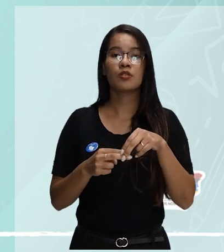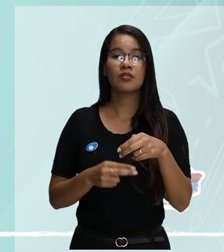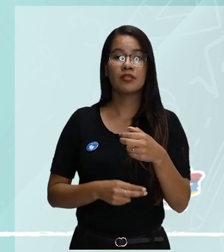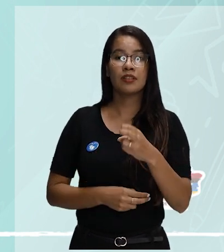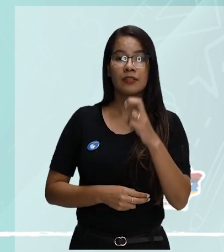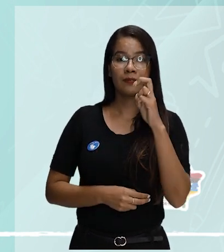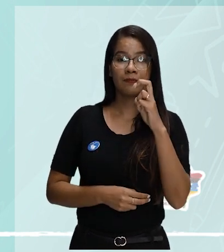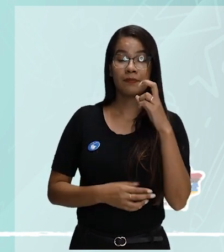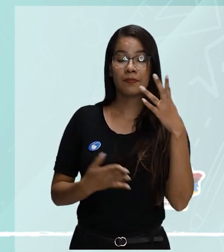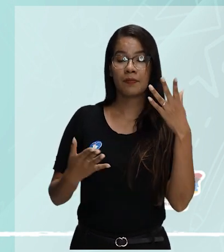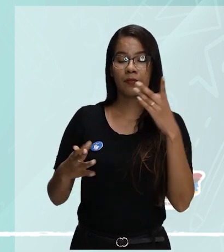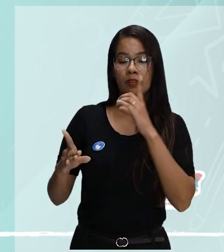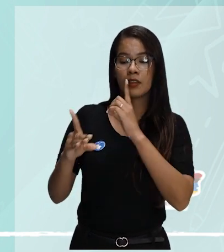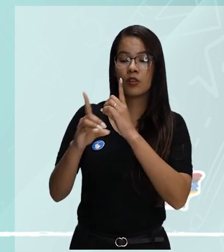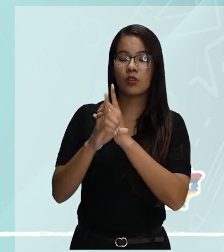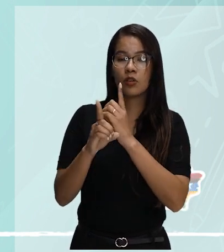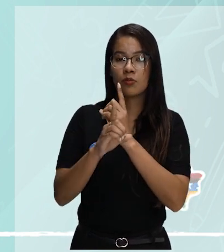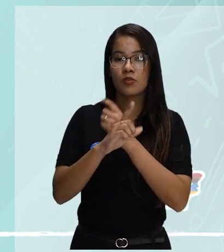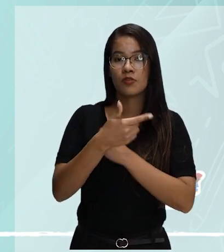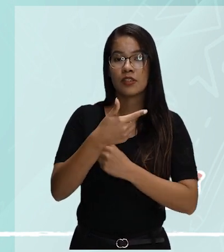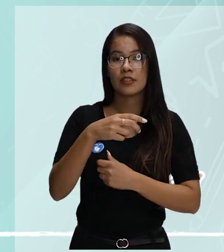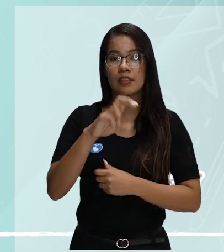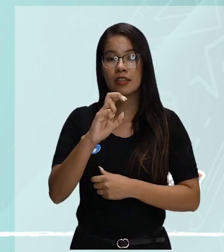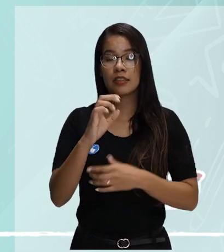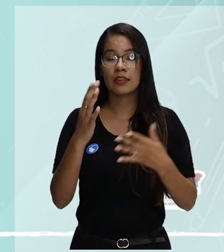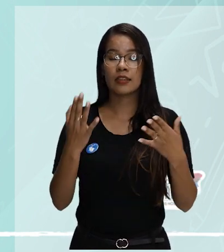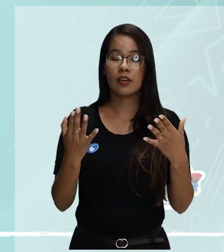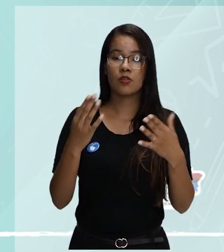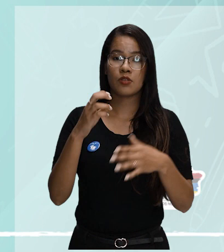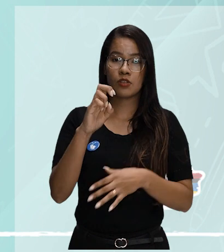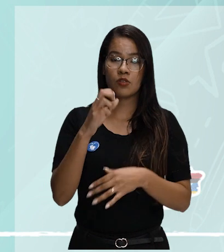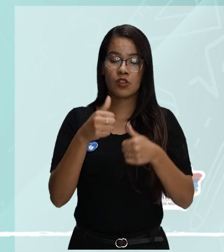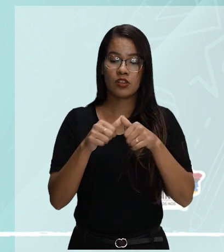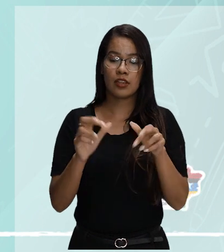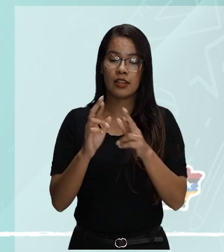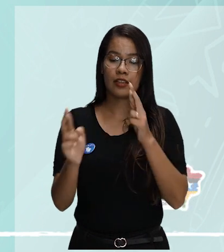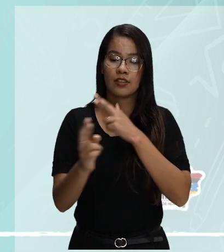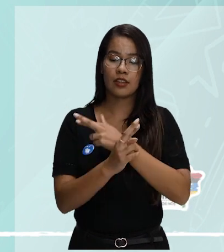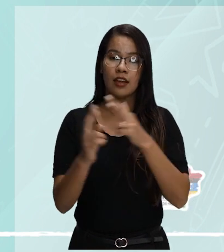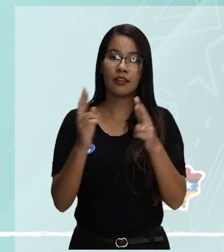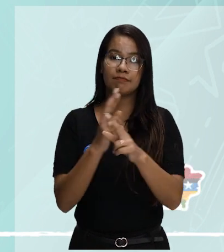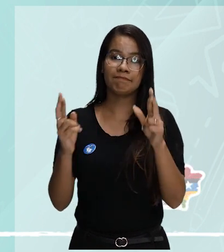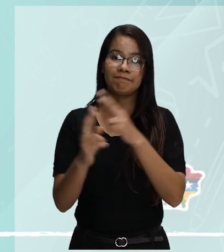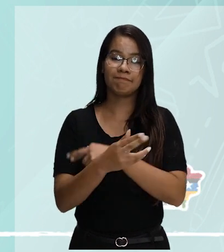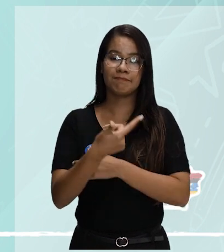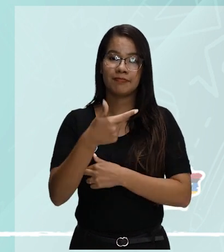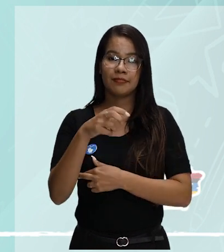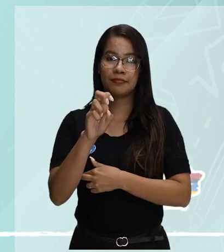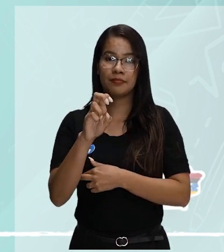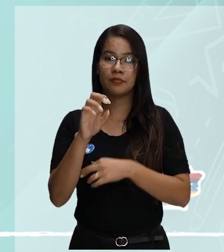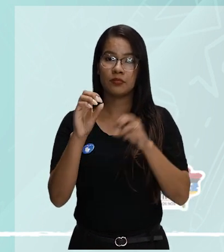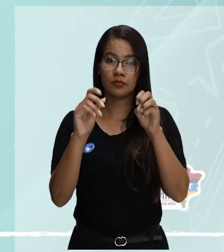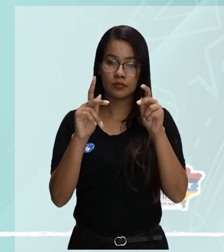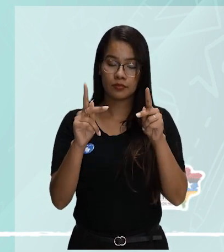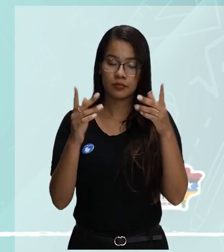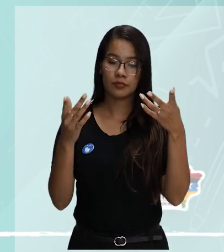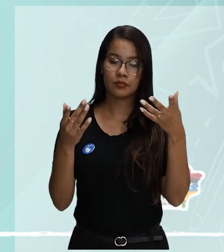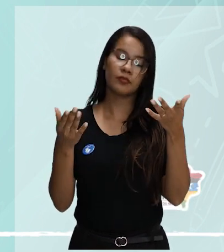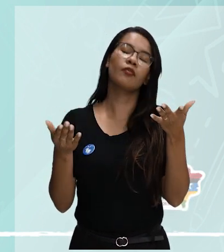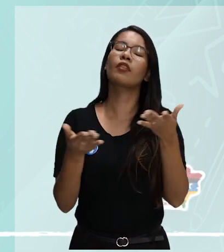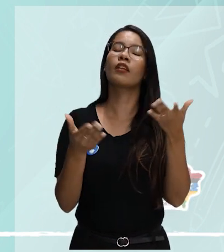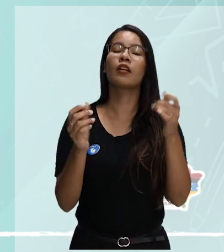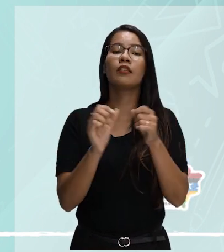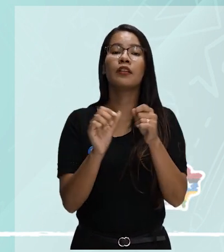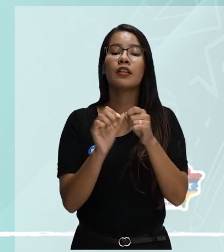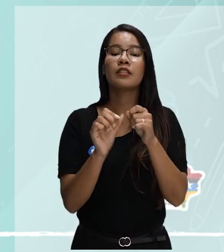Encontramos 27. Quer dizer que o 5 está associado a 27. Quando o x for 5, o y é 27. Fizemos agora a